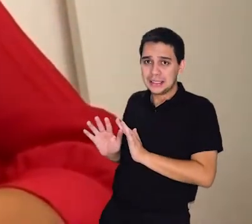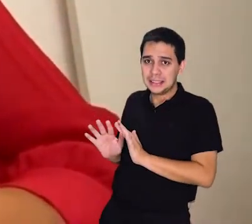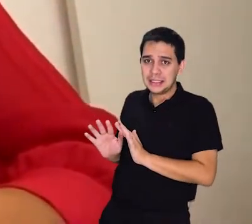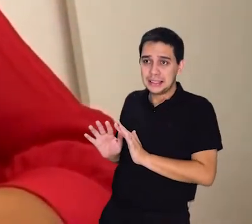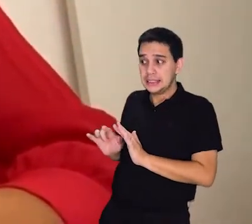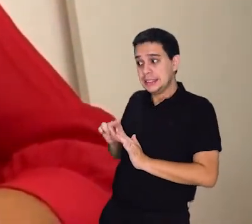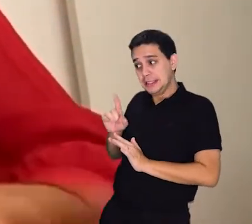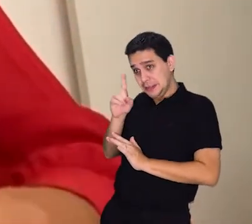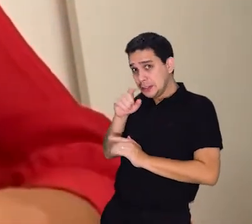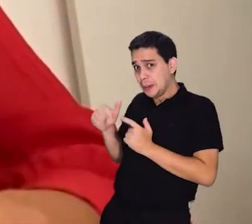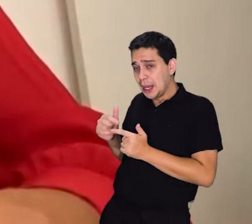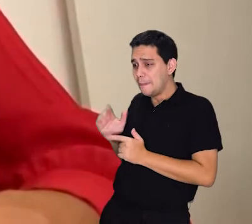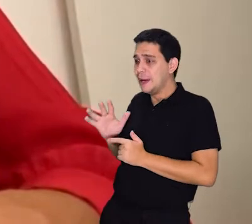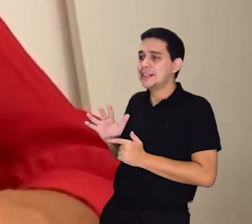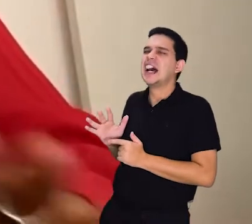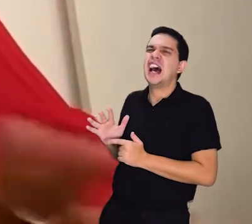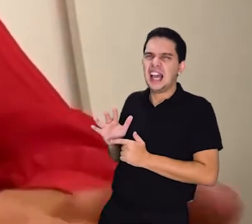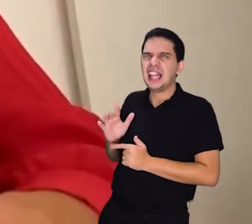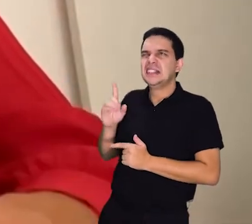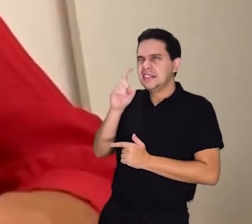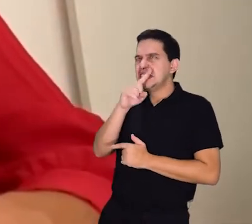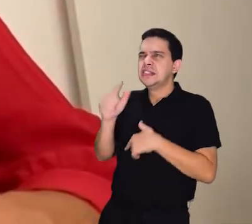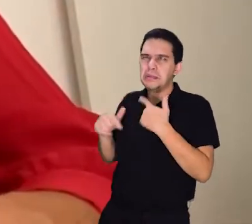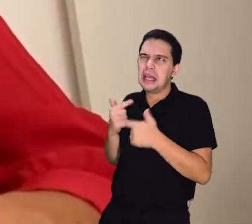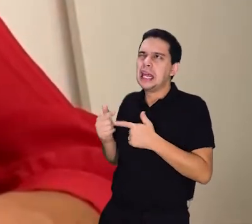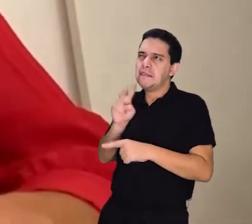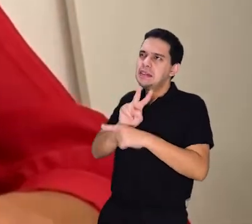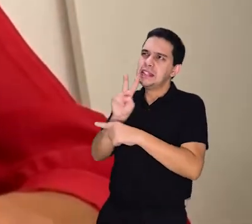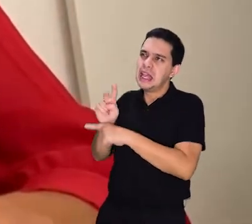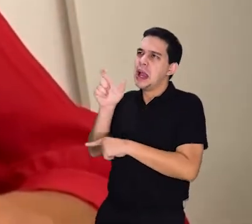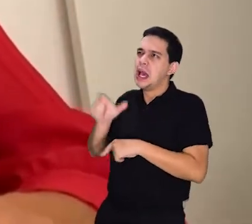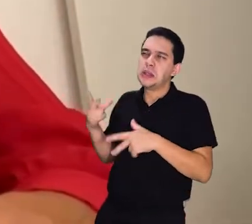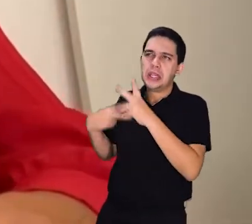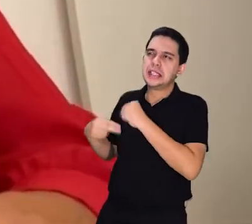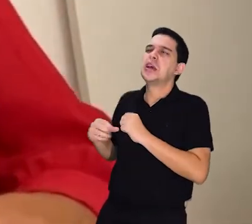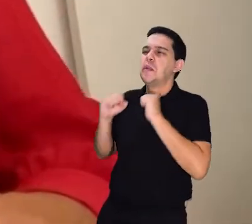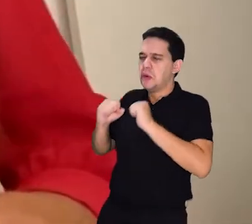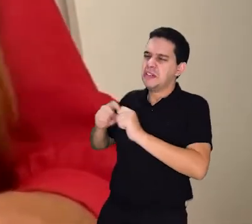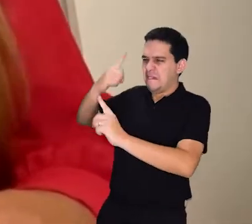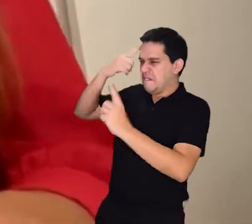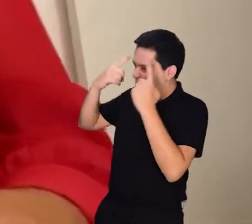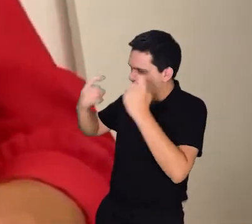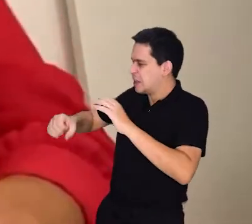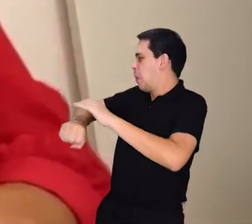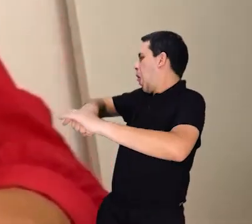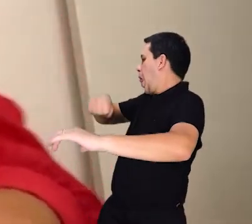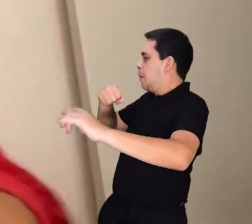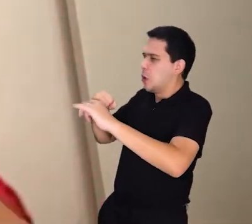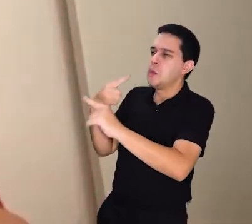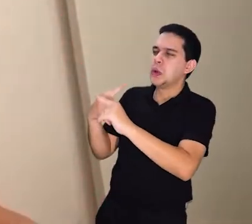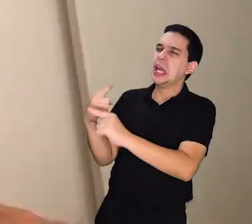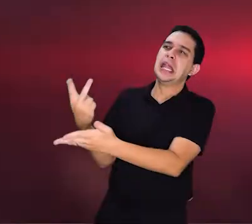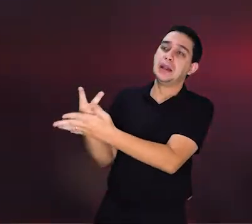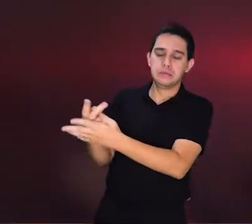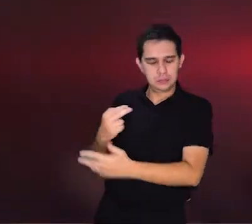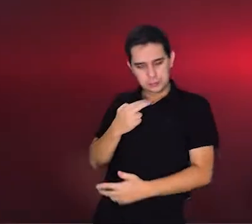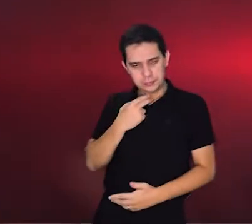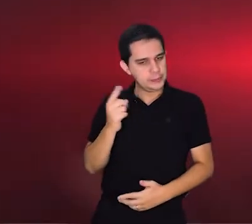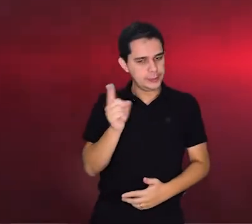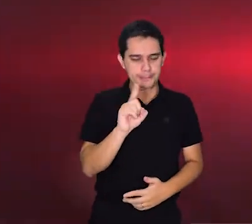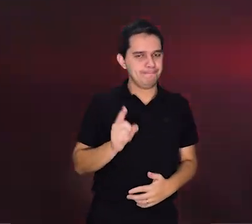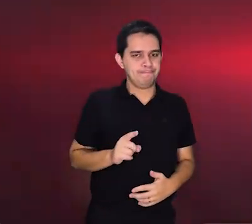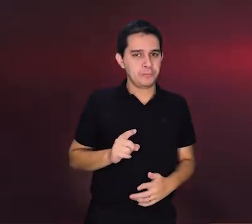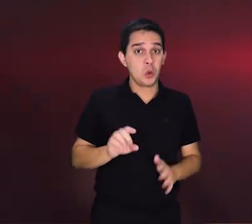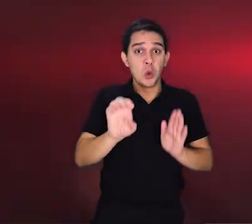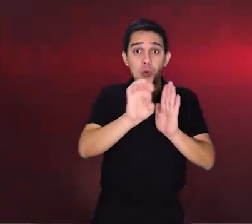à violação de direitos de adolescente que está cumprindo medida sob a responsabilidade do Estado. Tá? O Estatuto, ele